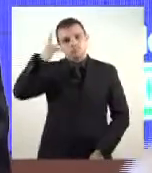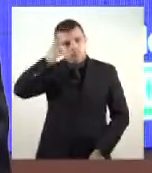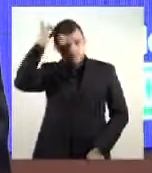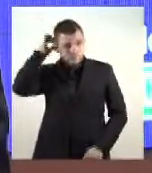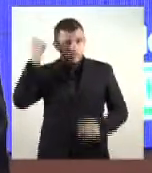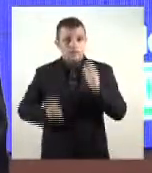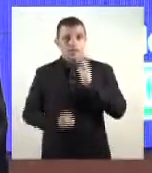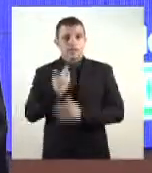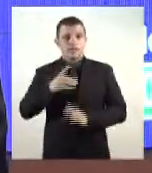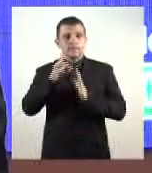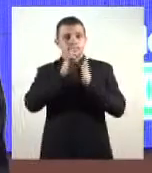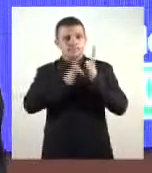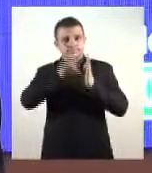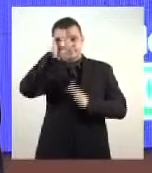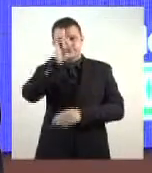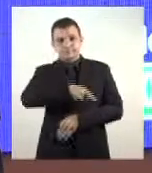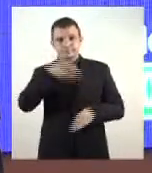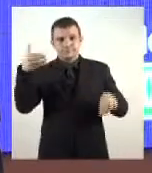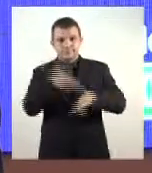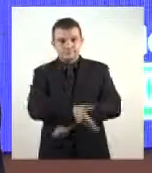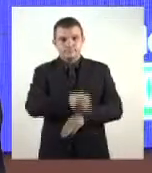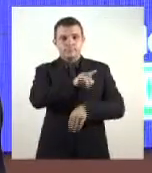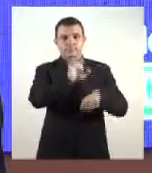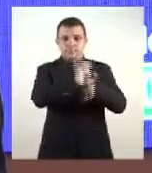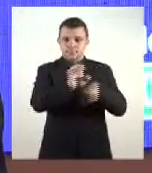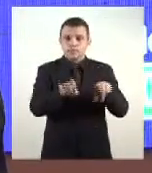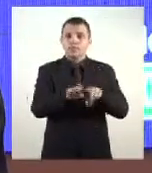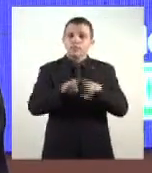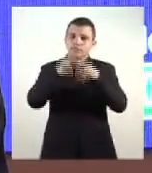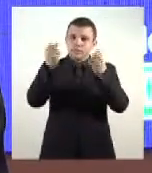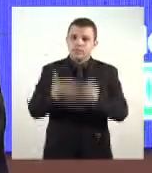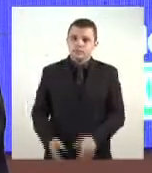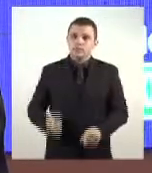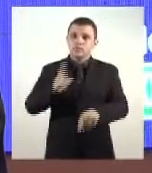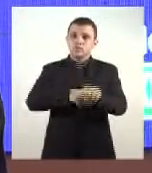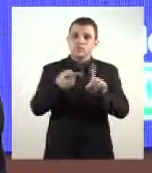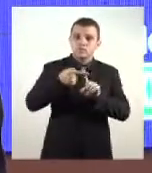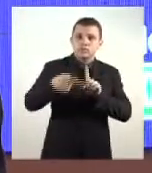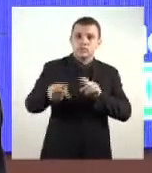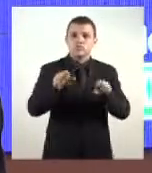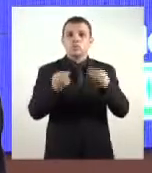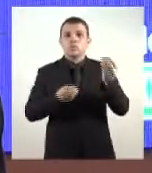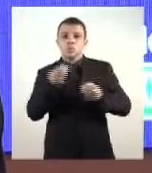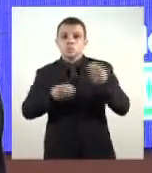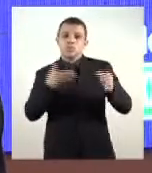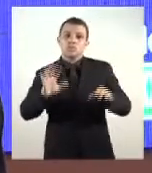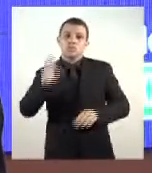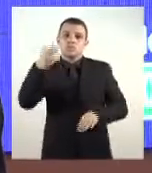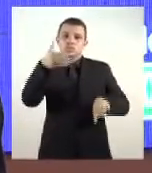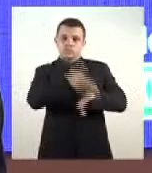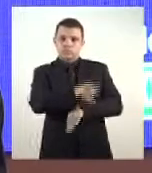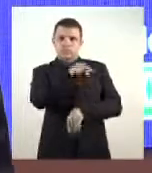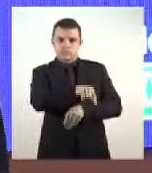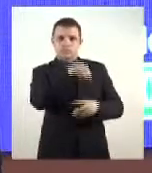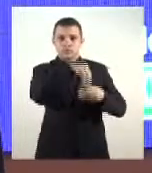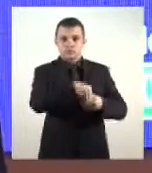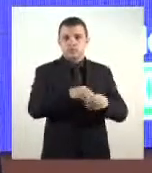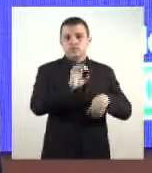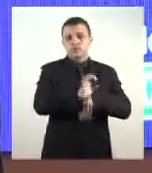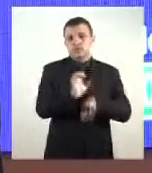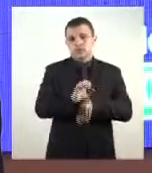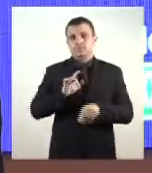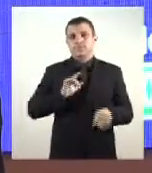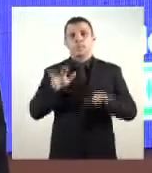decreto determinando a medida, assim como apontar o prazo e as condições da ação federal em casos específicos. É necessário